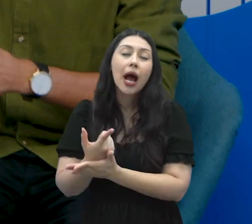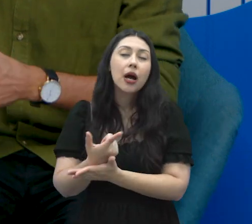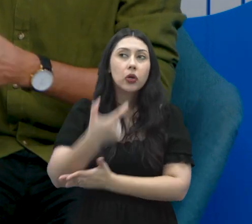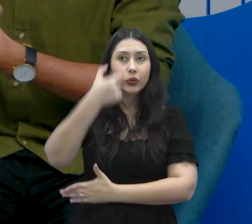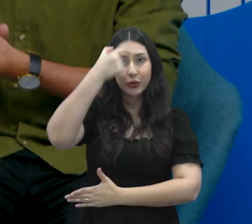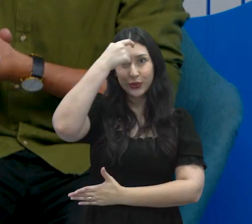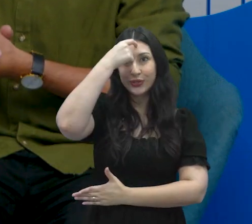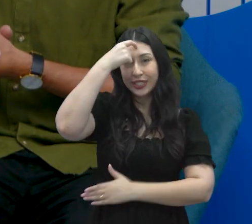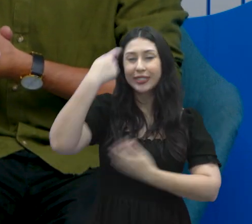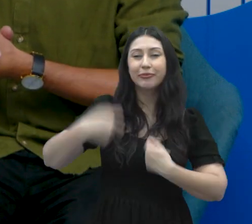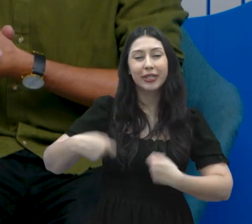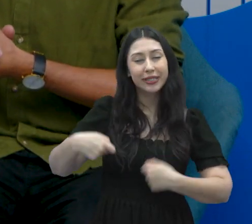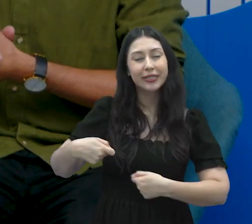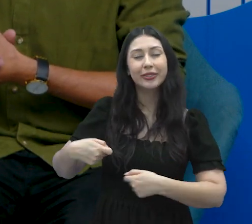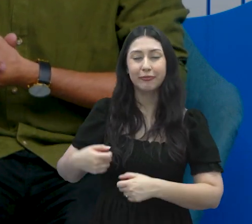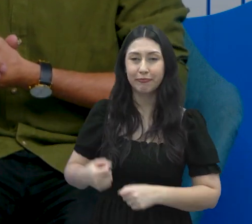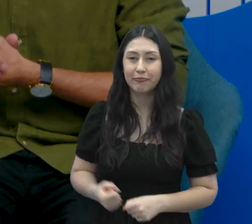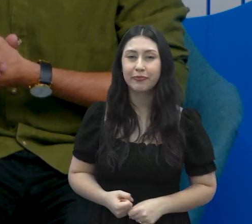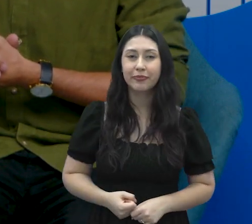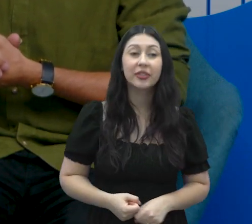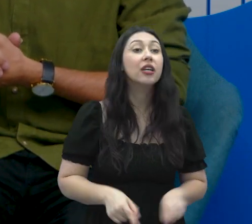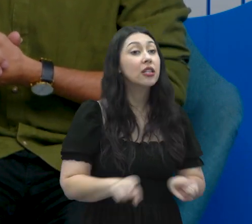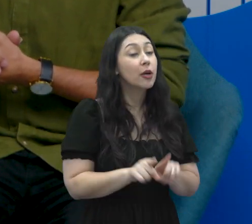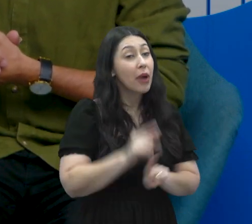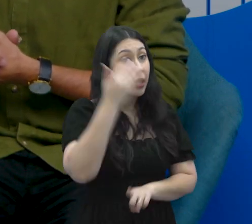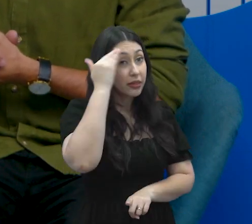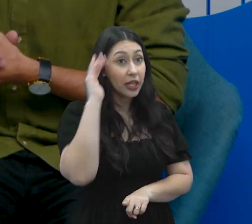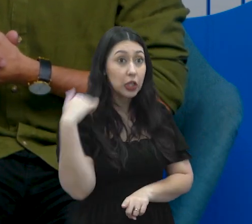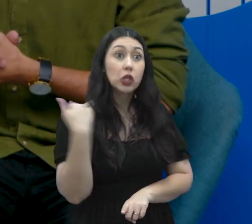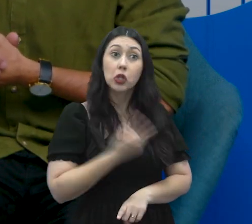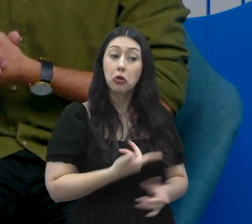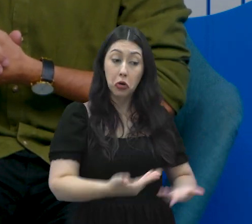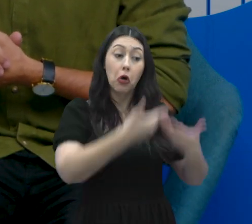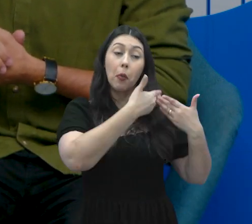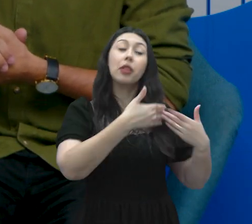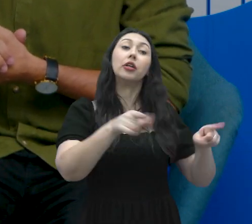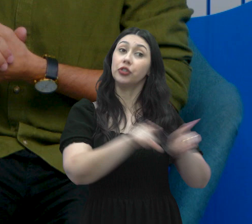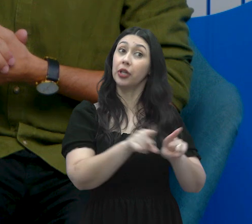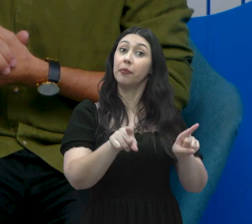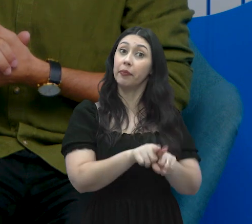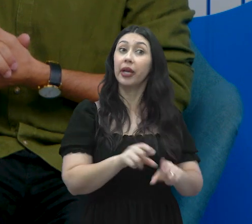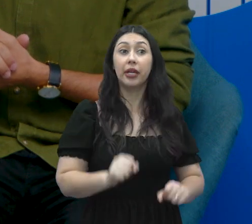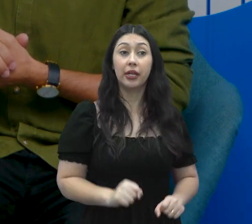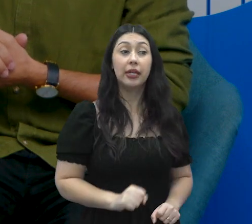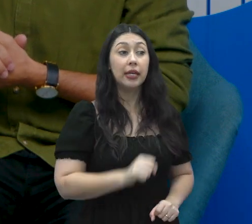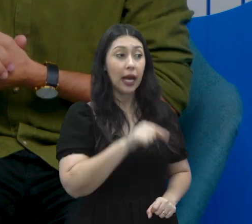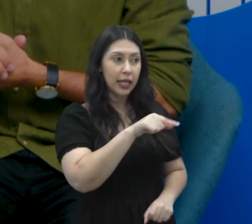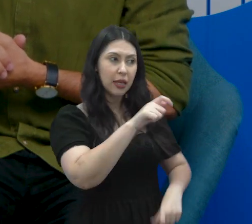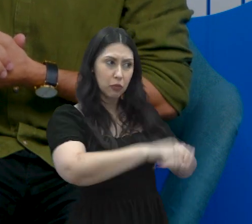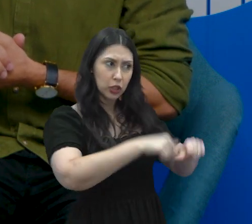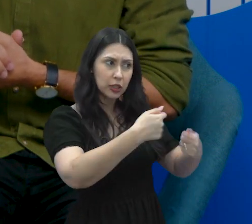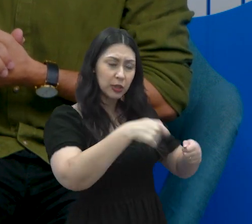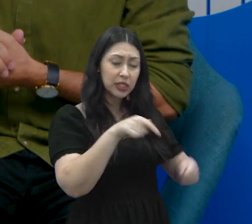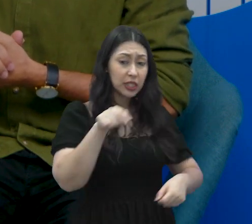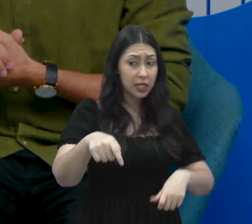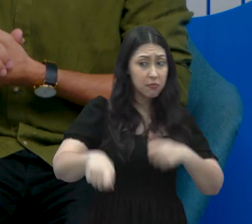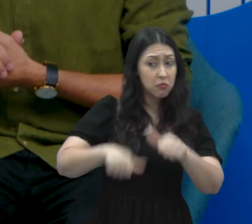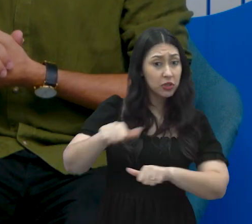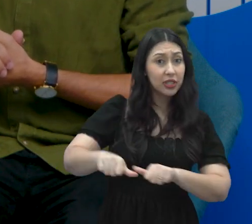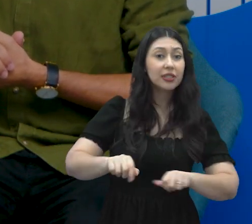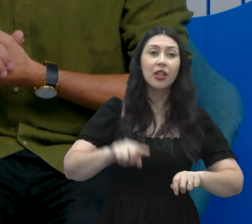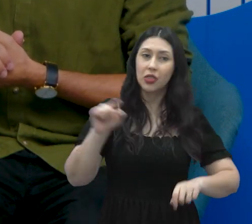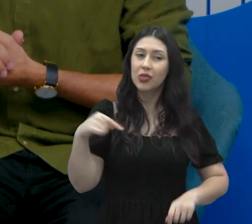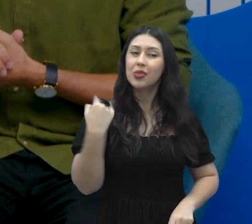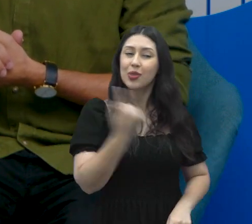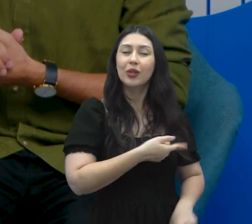mercado, já fazem toda a diferença. Não esquecer que a gente faz parte do processo, né? Com certeza. Então, aqui precisa de mudança, ali precisa de